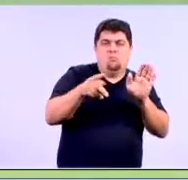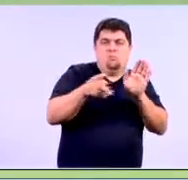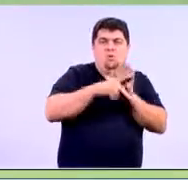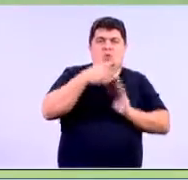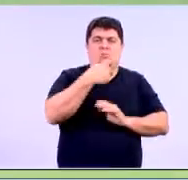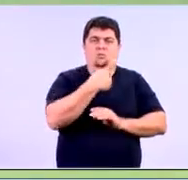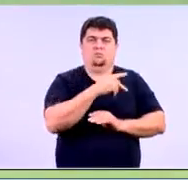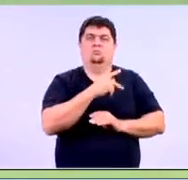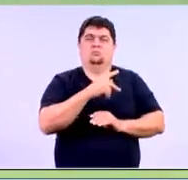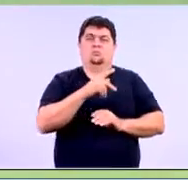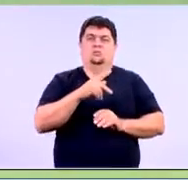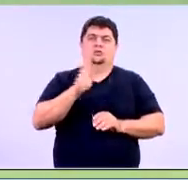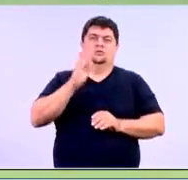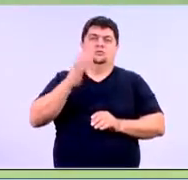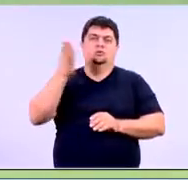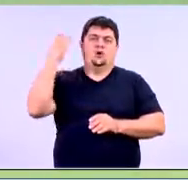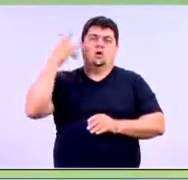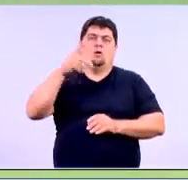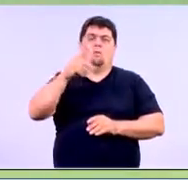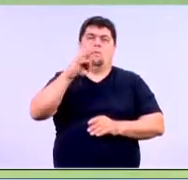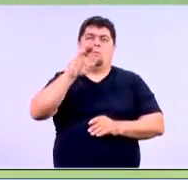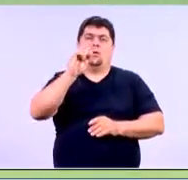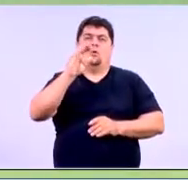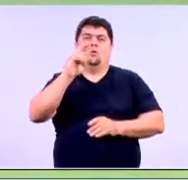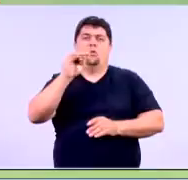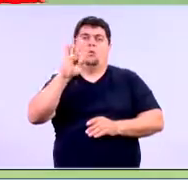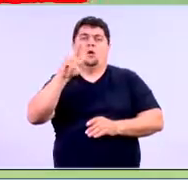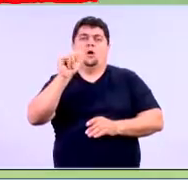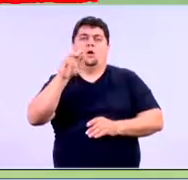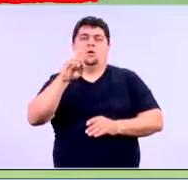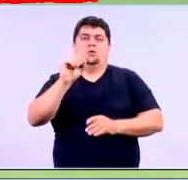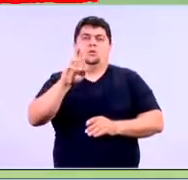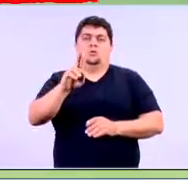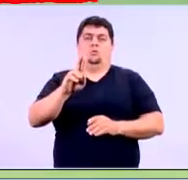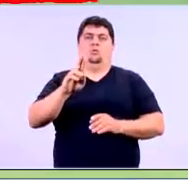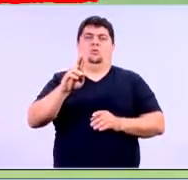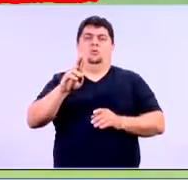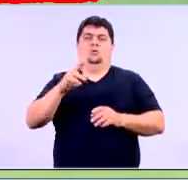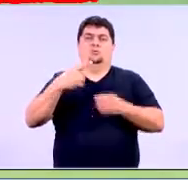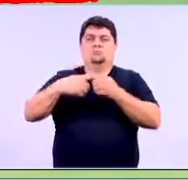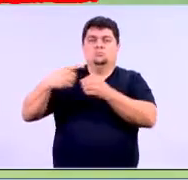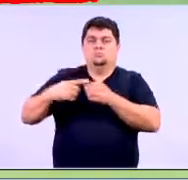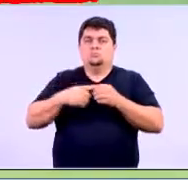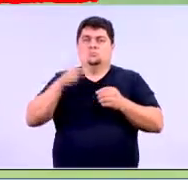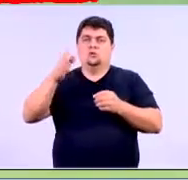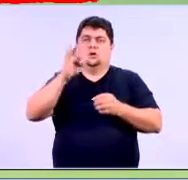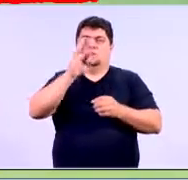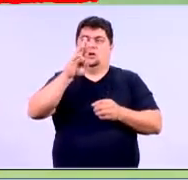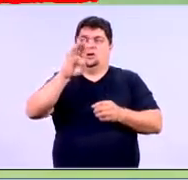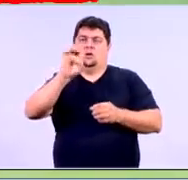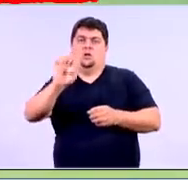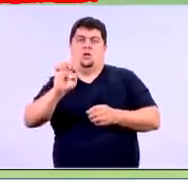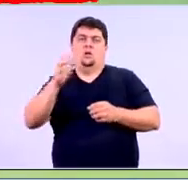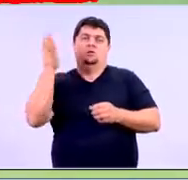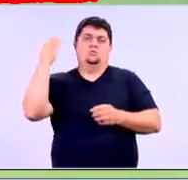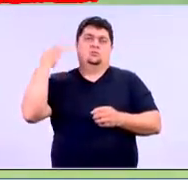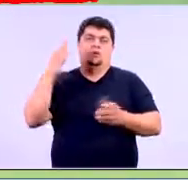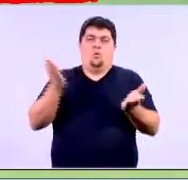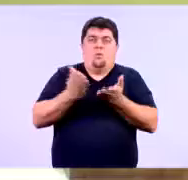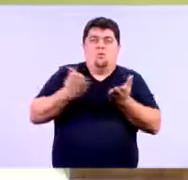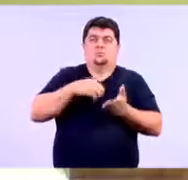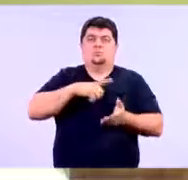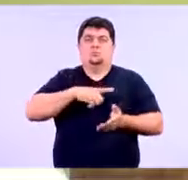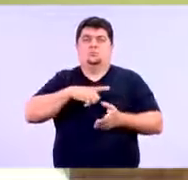Processo Eleitoral. Fui procurador do município por algum tempo e também trabalhei no TRE muitos anos. E hoje sou